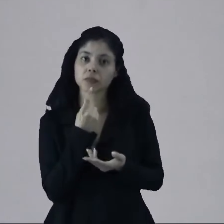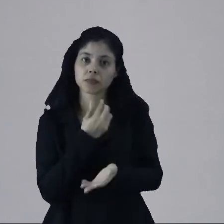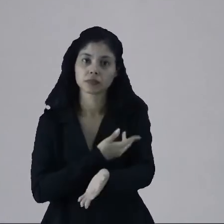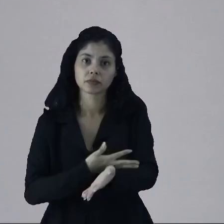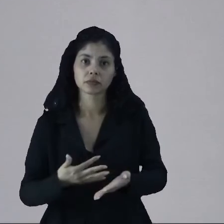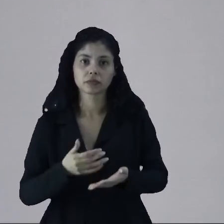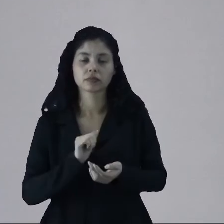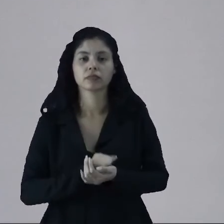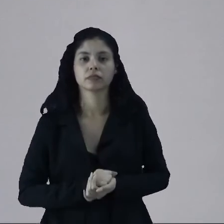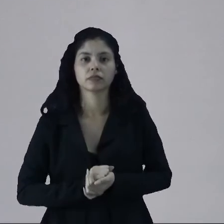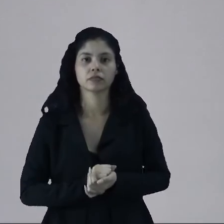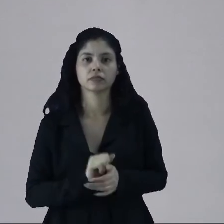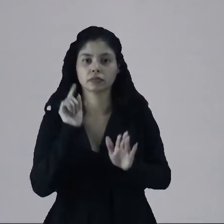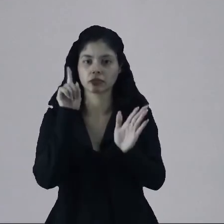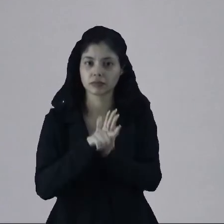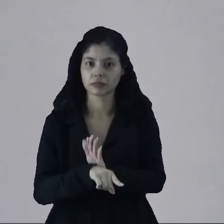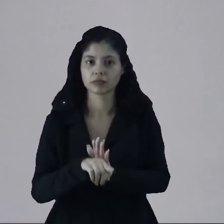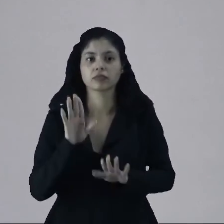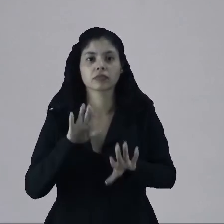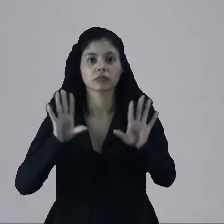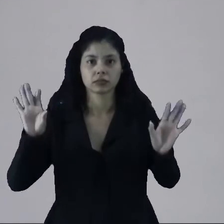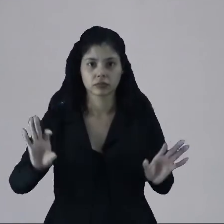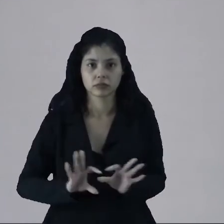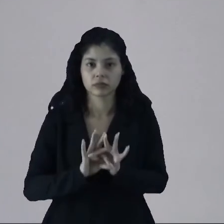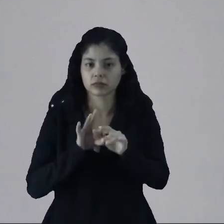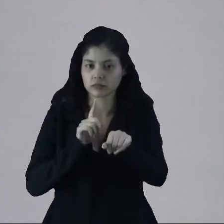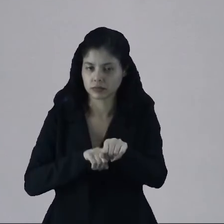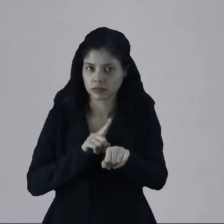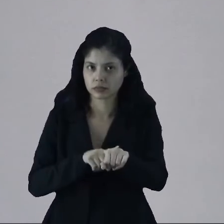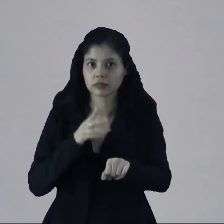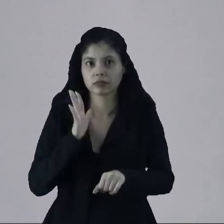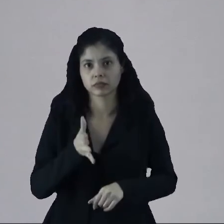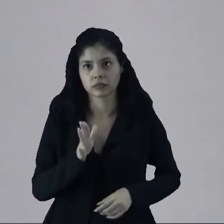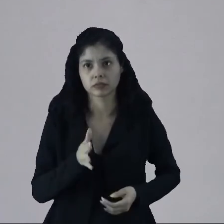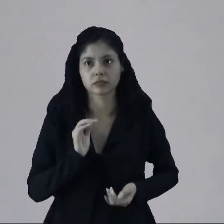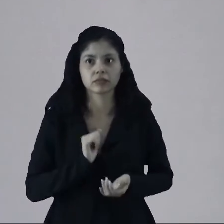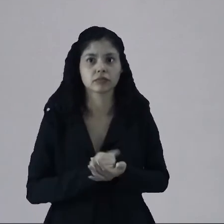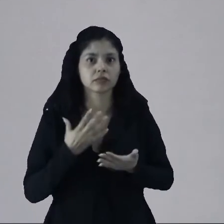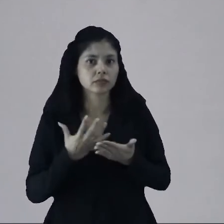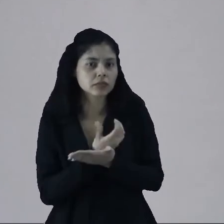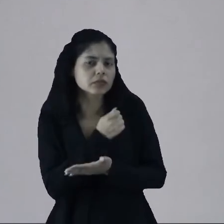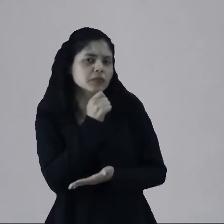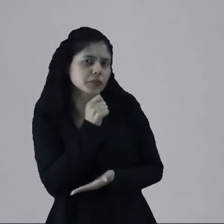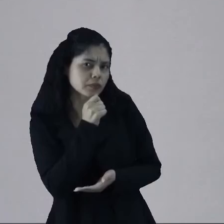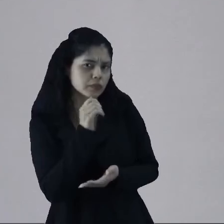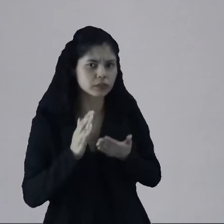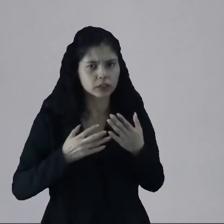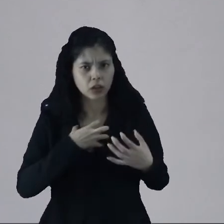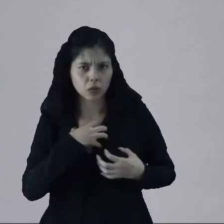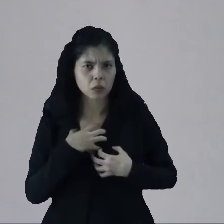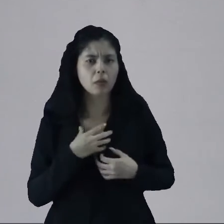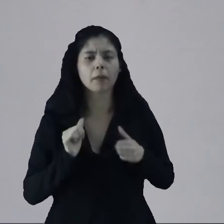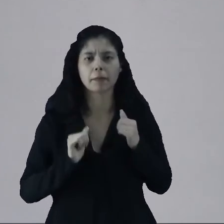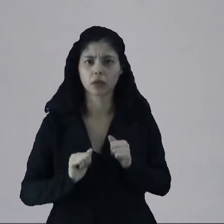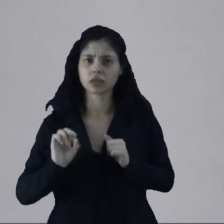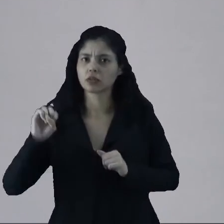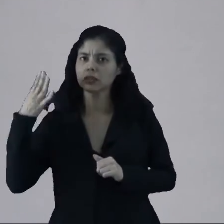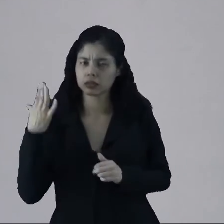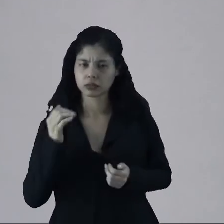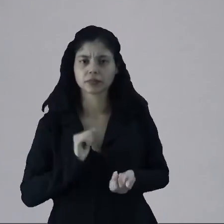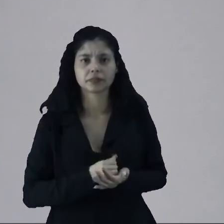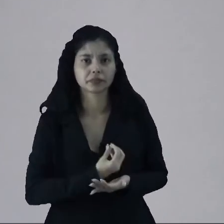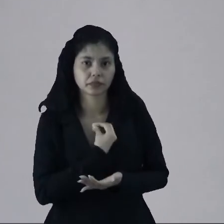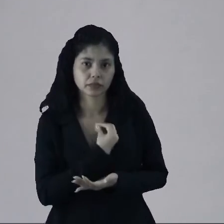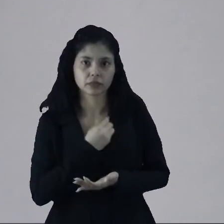sanguíneas, porque são questões que já estão há algum tempo que não são abordadas no Enem e em algum momento você pode ter